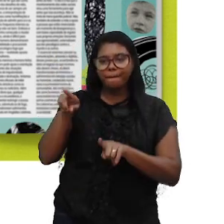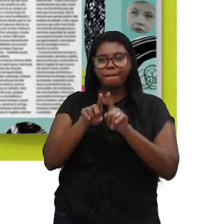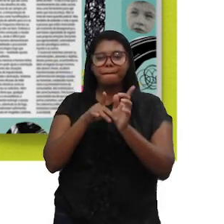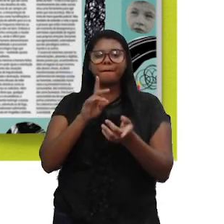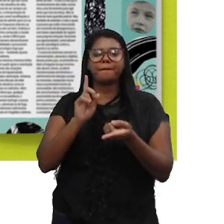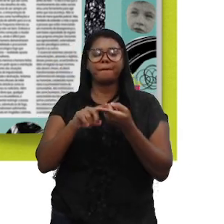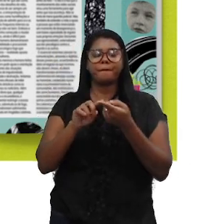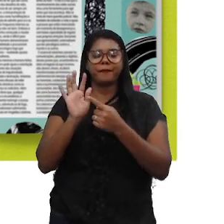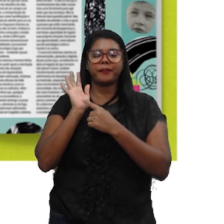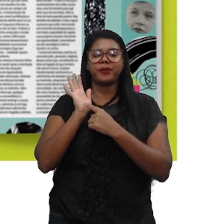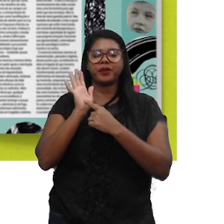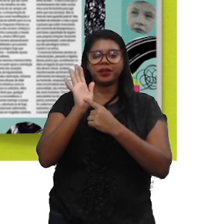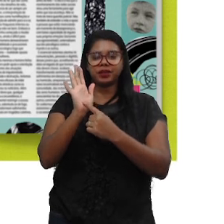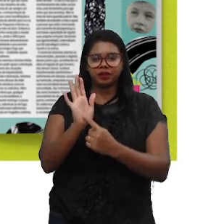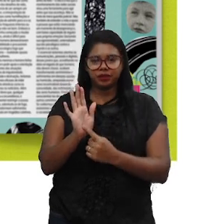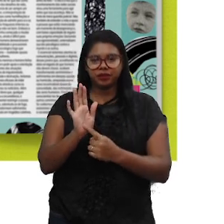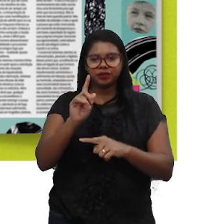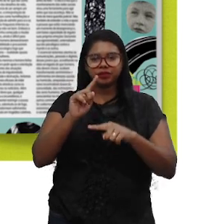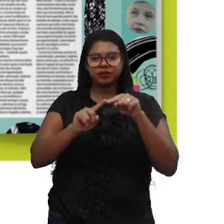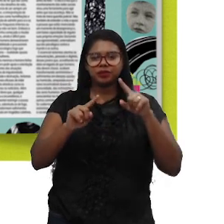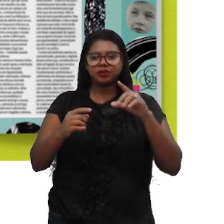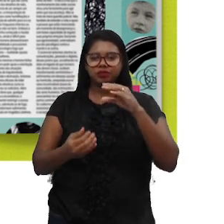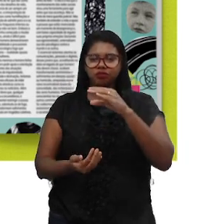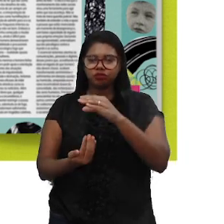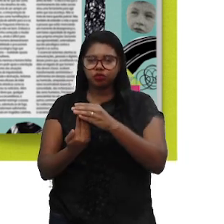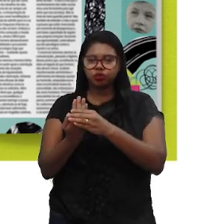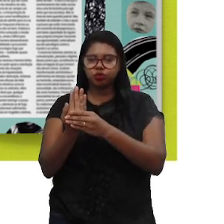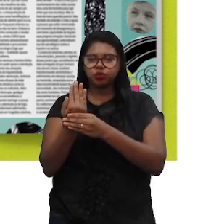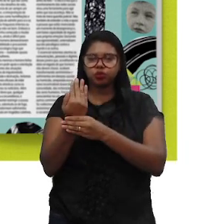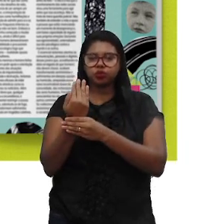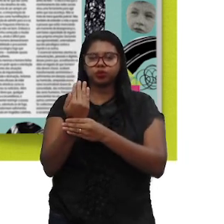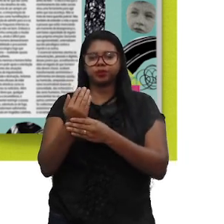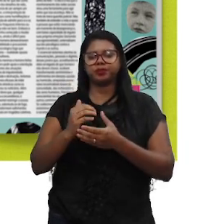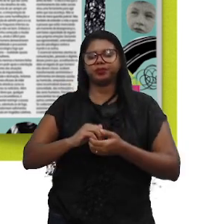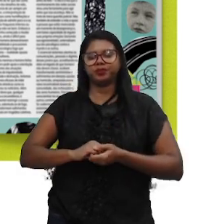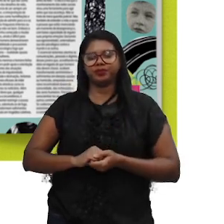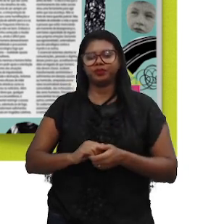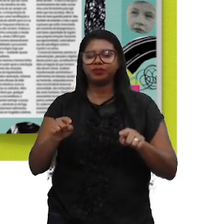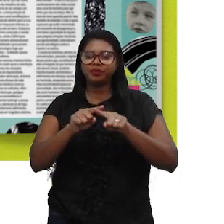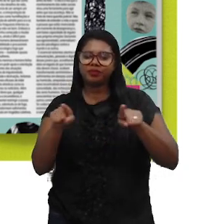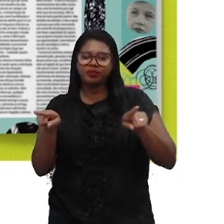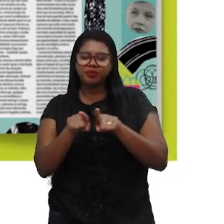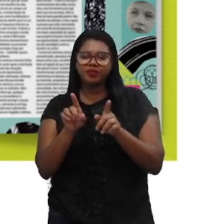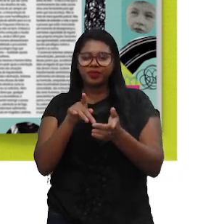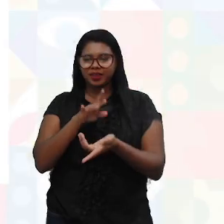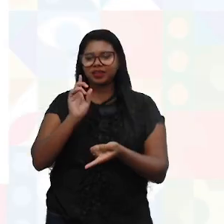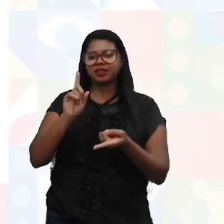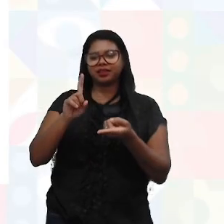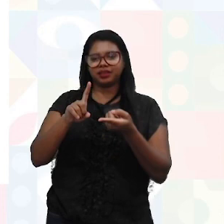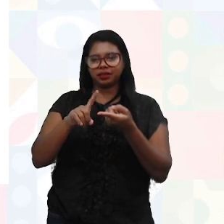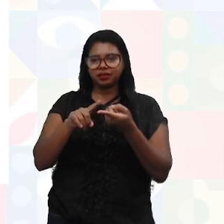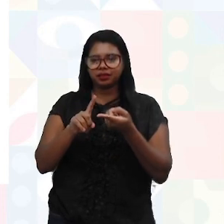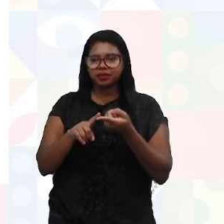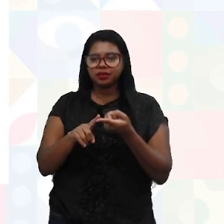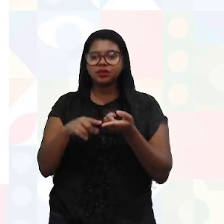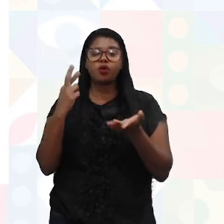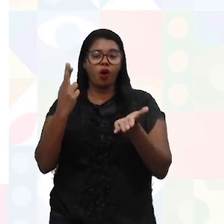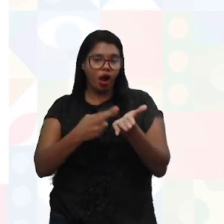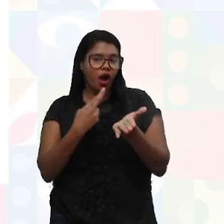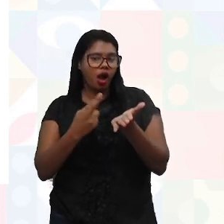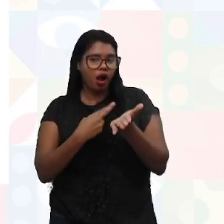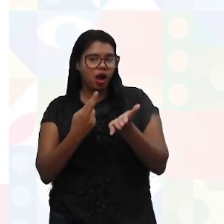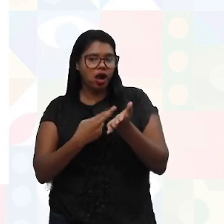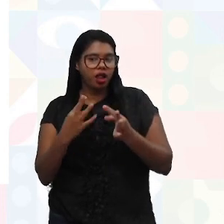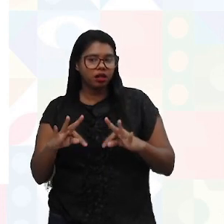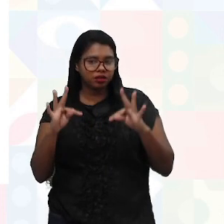ela se apresenta em materiais impressos, tá? Mas ela também é considerada editorial se for uma revista digital.